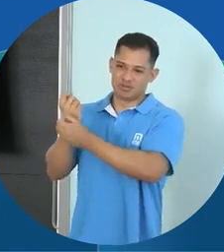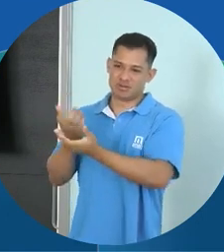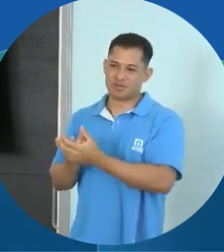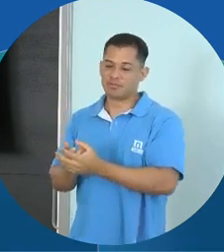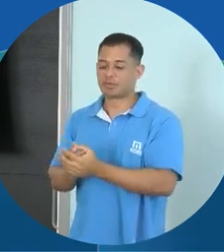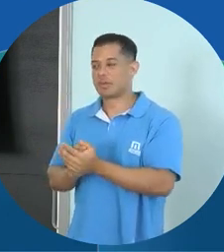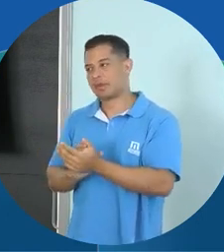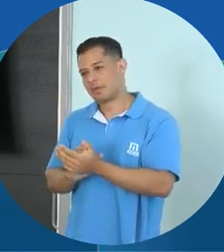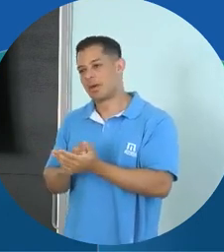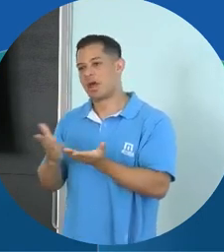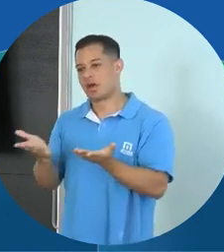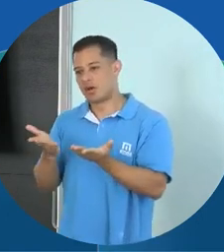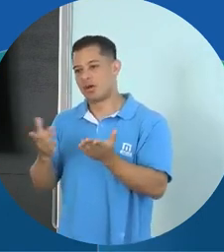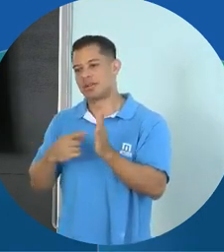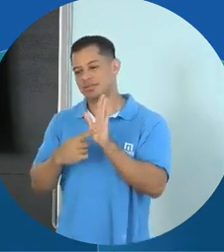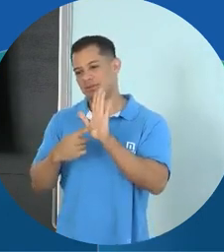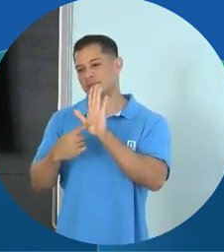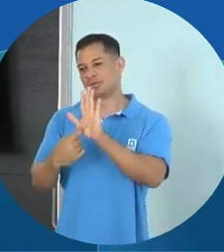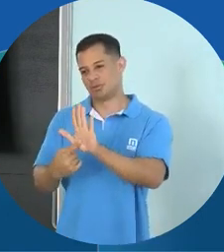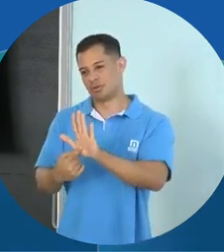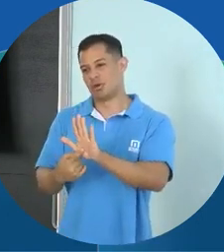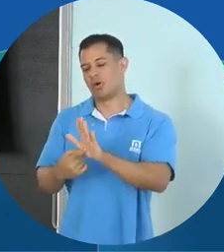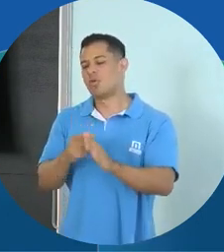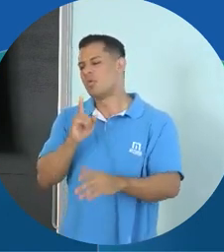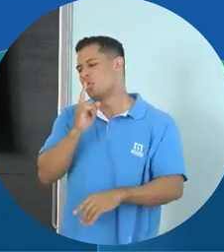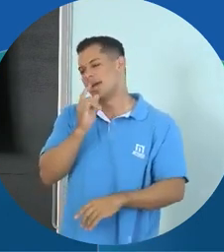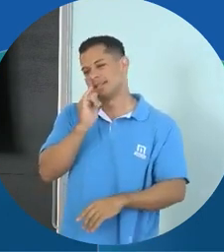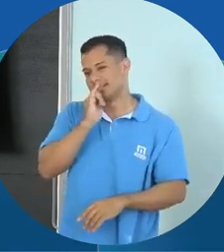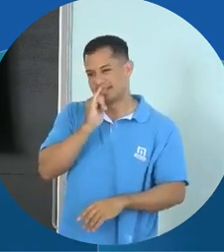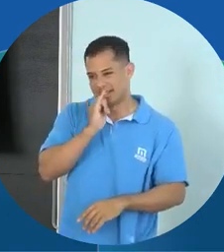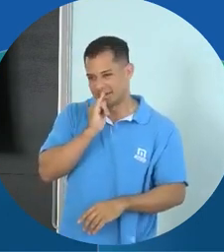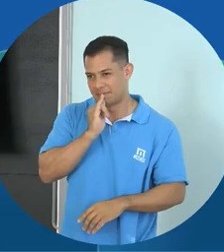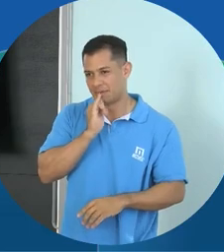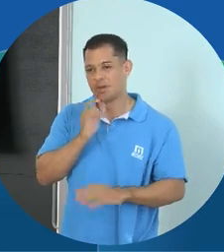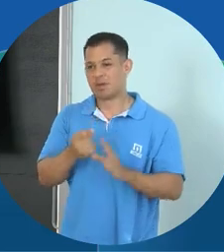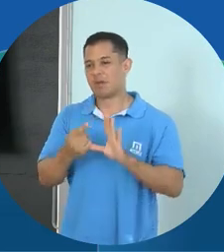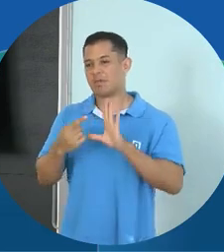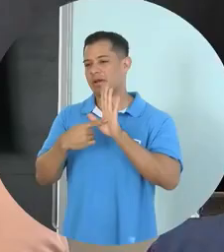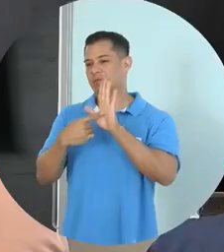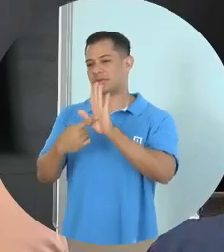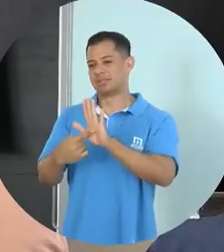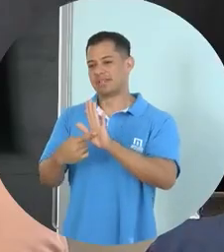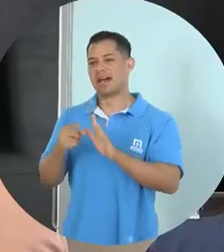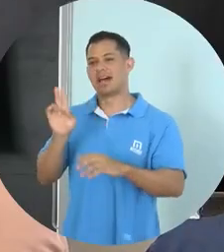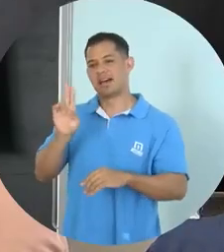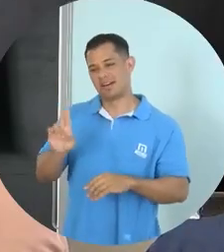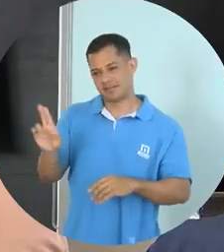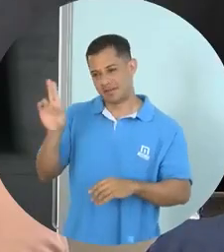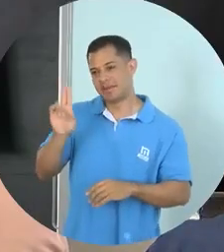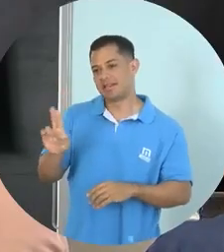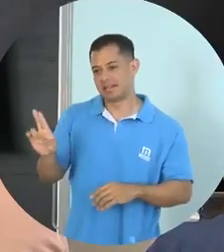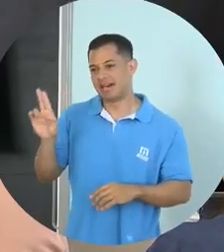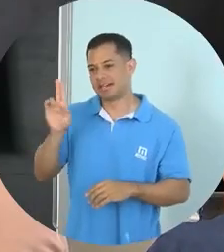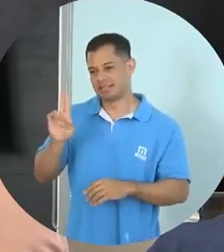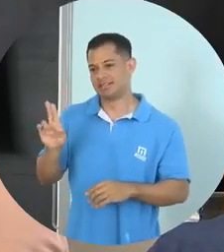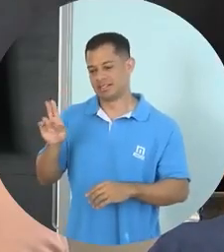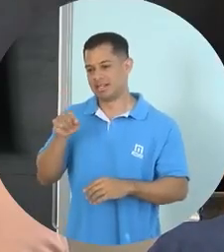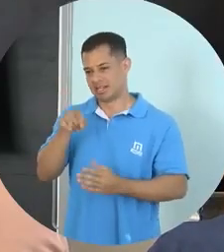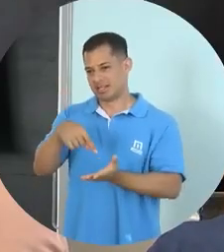aqui um exemplo de cada situação de utilização para mostrar a viabilidade da